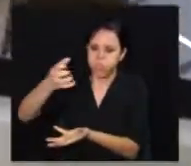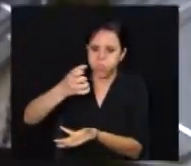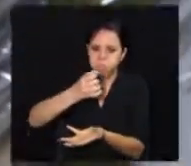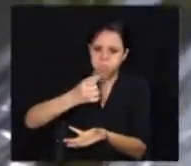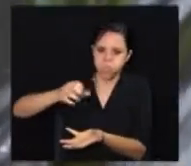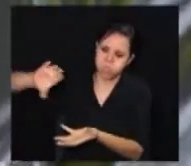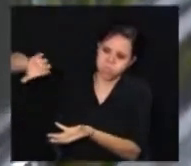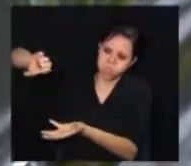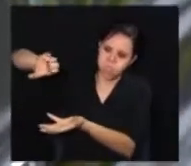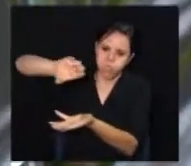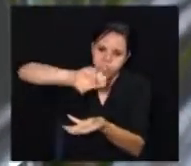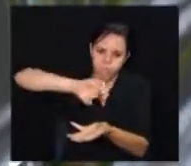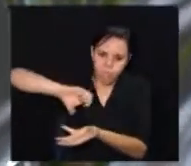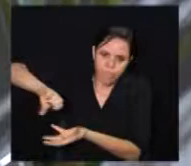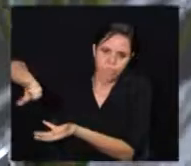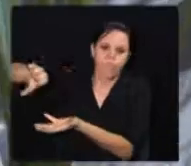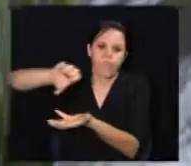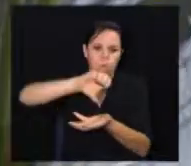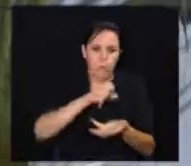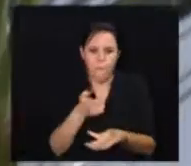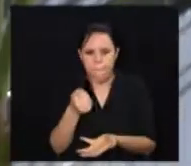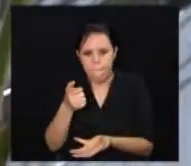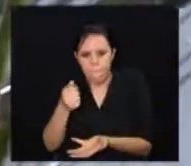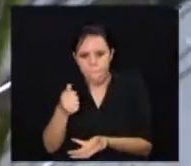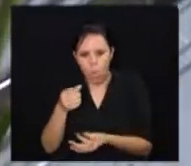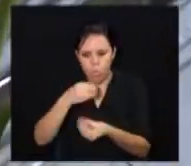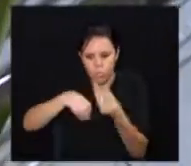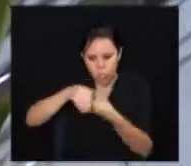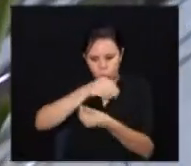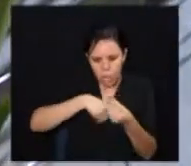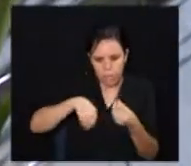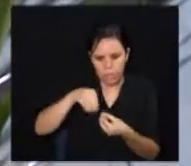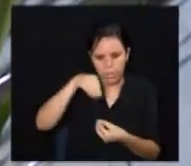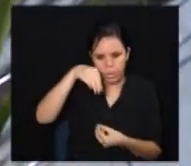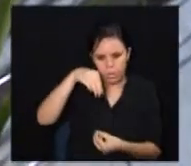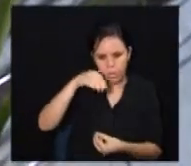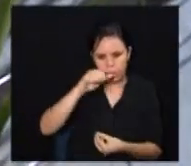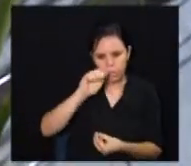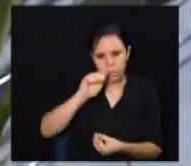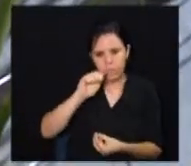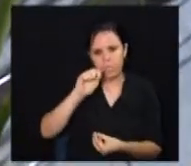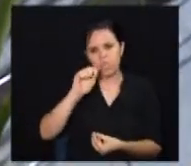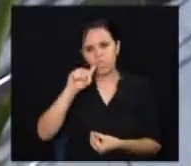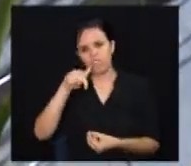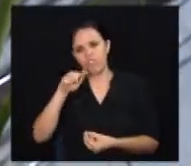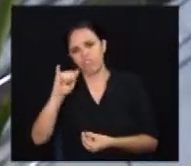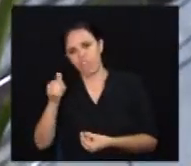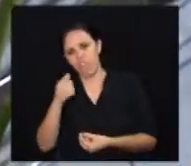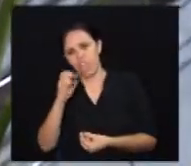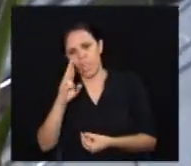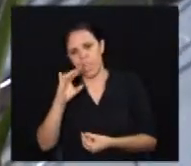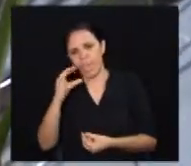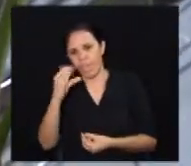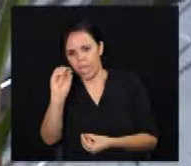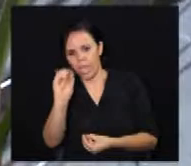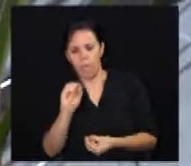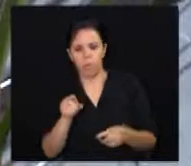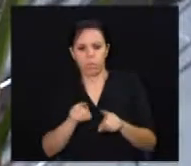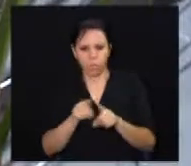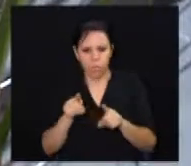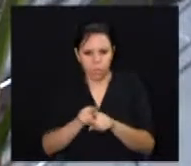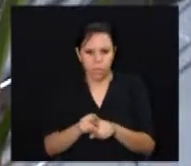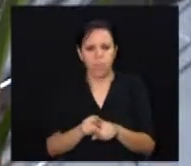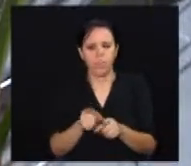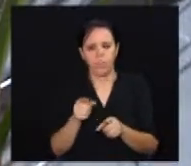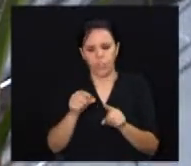tomate, simplesmente. A gente coloca um pouquinho de manjericão para dar um sabor. Tomate italiano. Tomate italiano. A gente coloca ele na água, um pouquinho na água